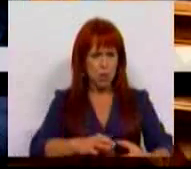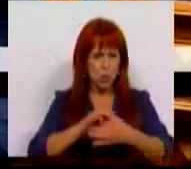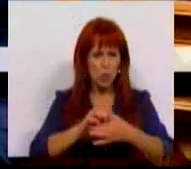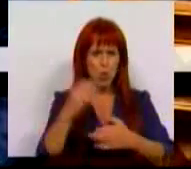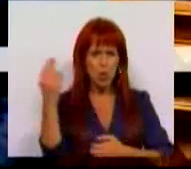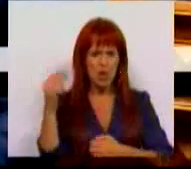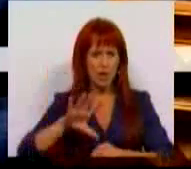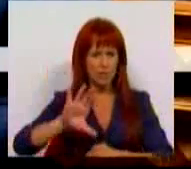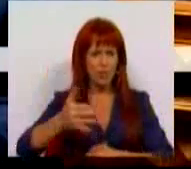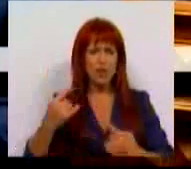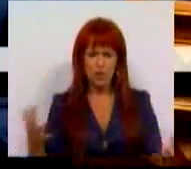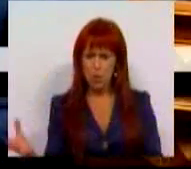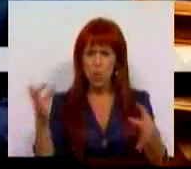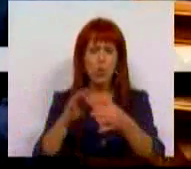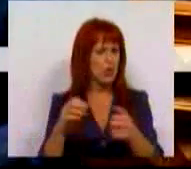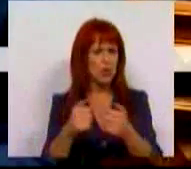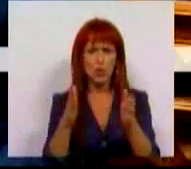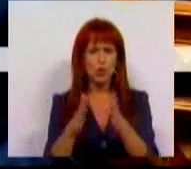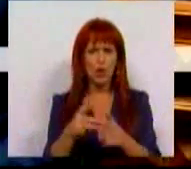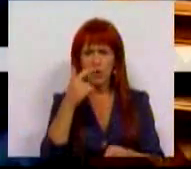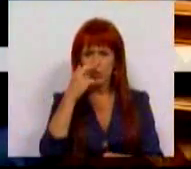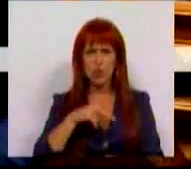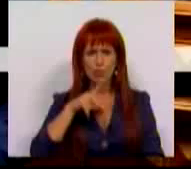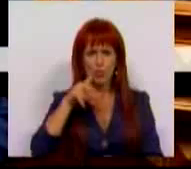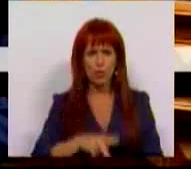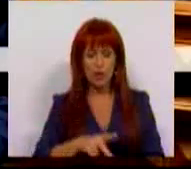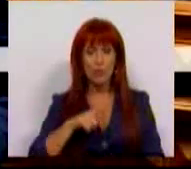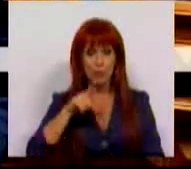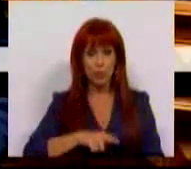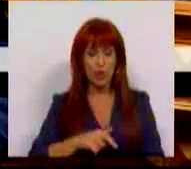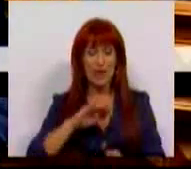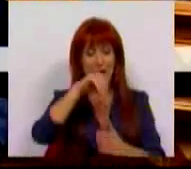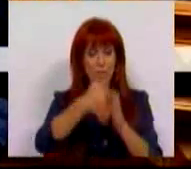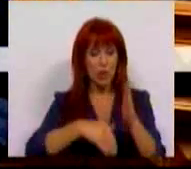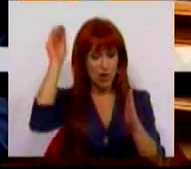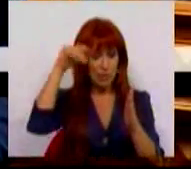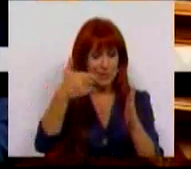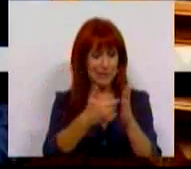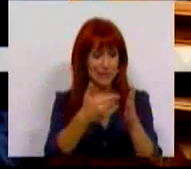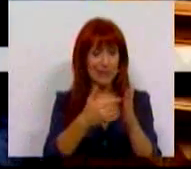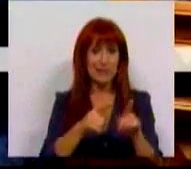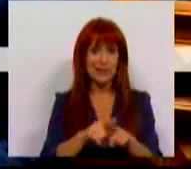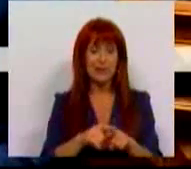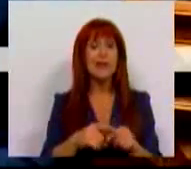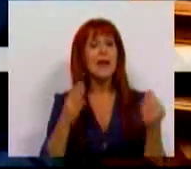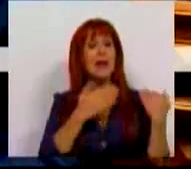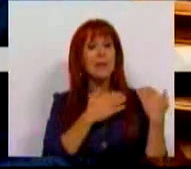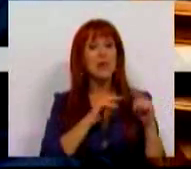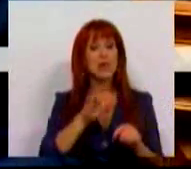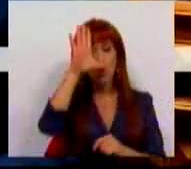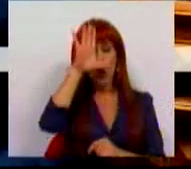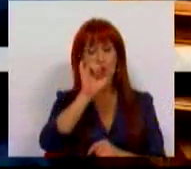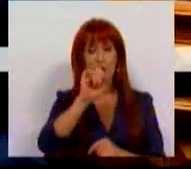unidade nacional que une todos os portugueses. Segundo a Constituição da República, cabe sobretudo ao